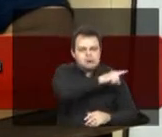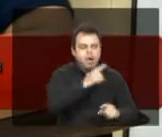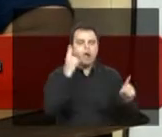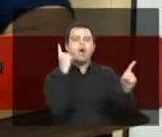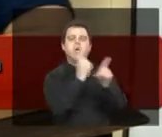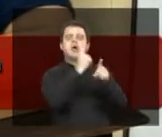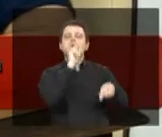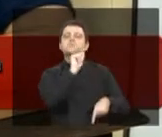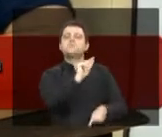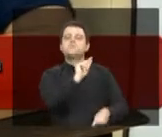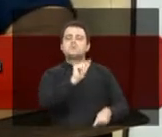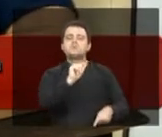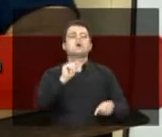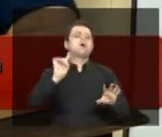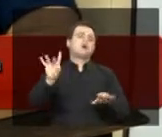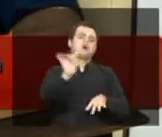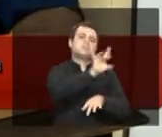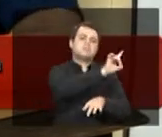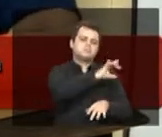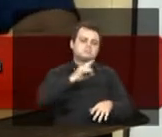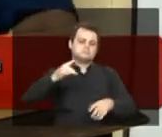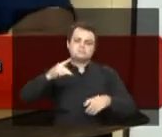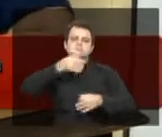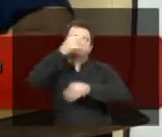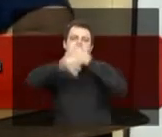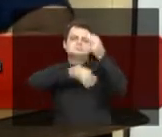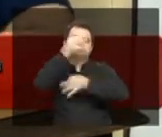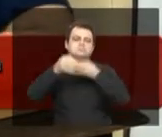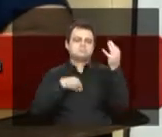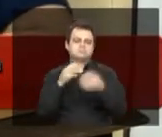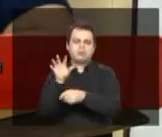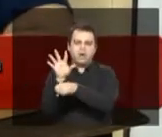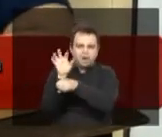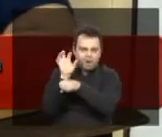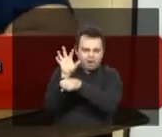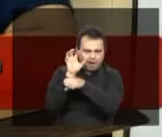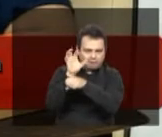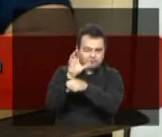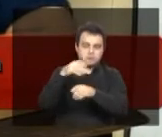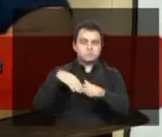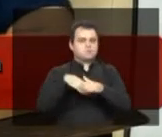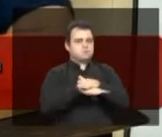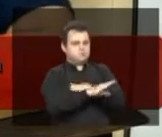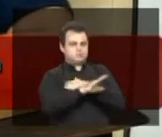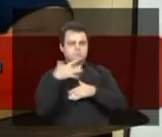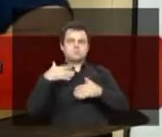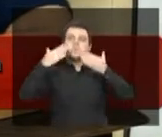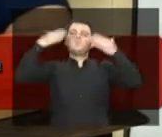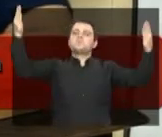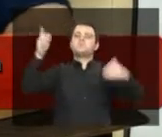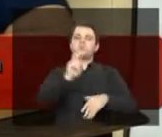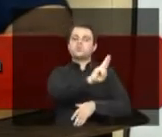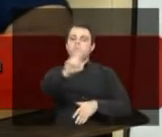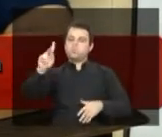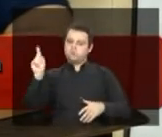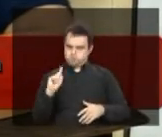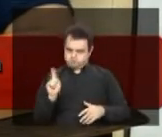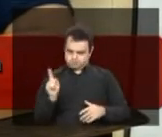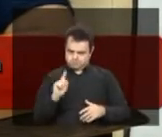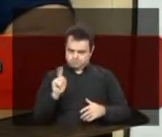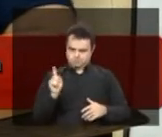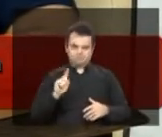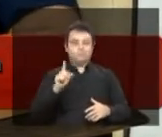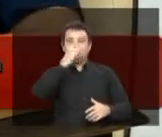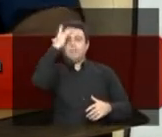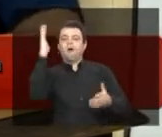gravação dos depoimentos, porque eu não queria expor jamais nesse primeiro momento. e teve uma série de divergências aí. Muita